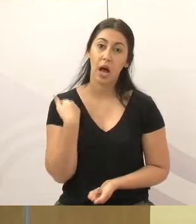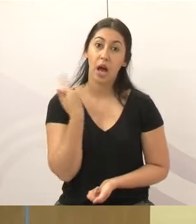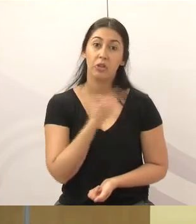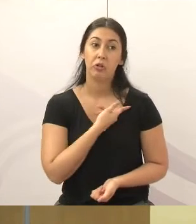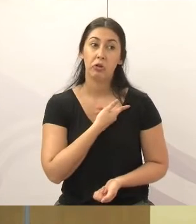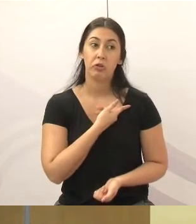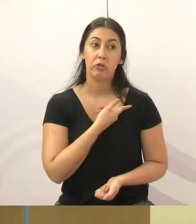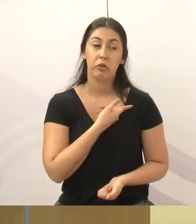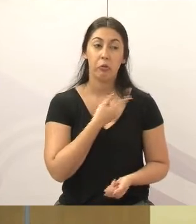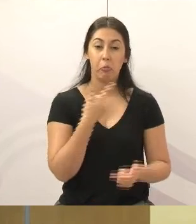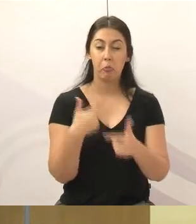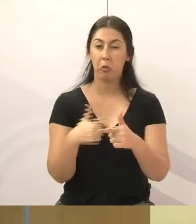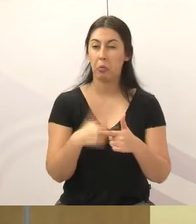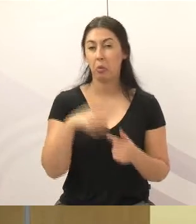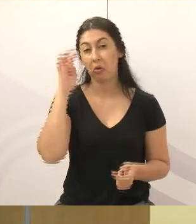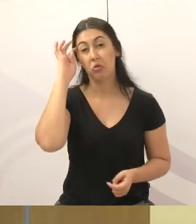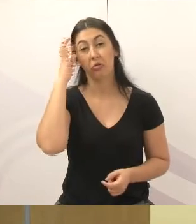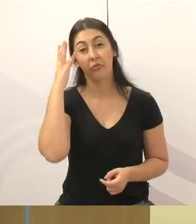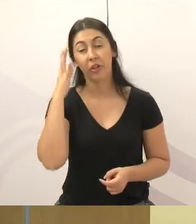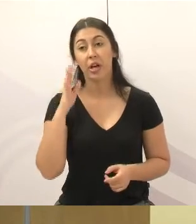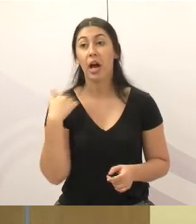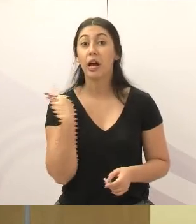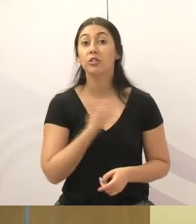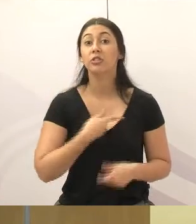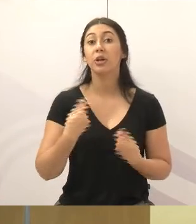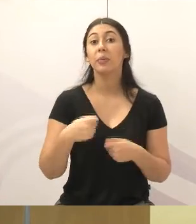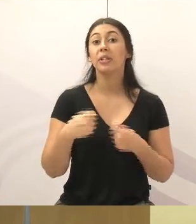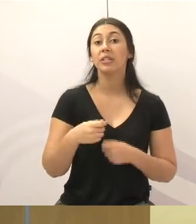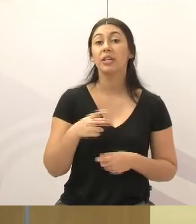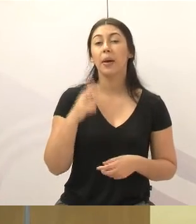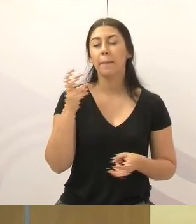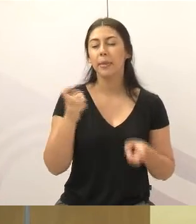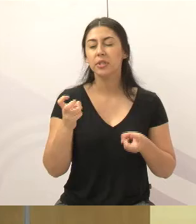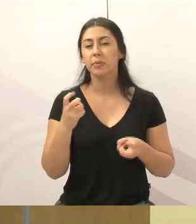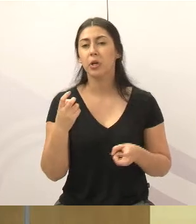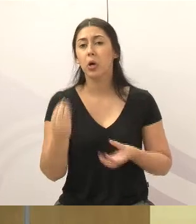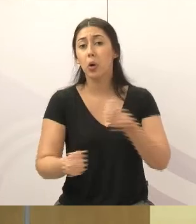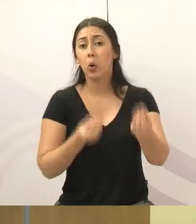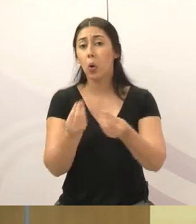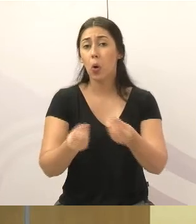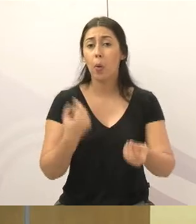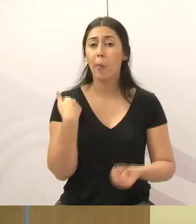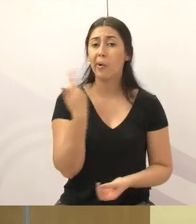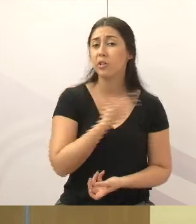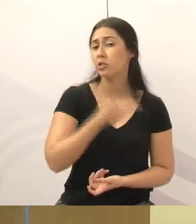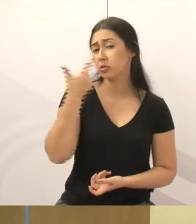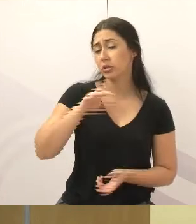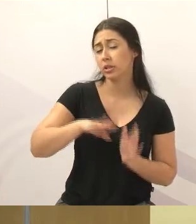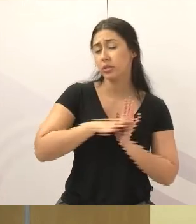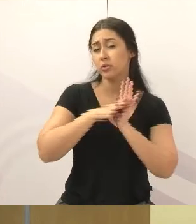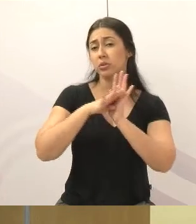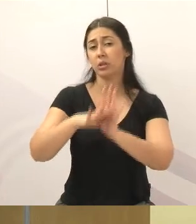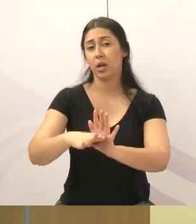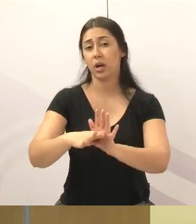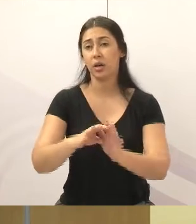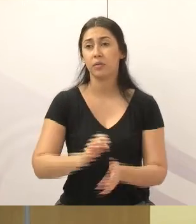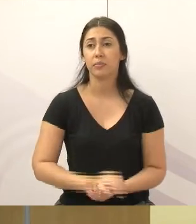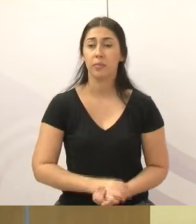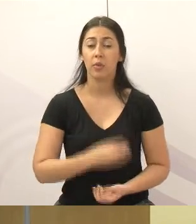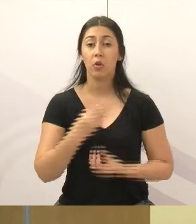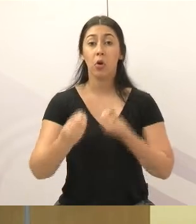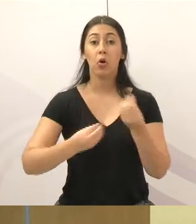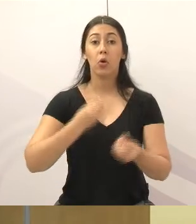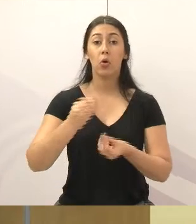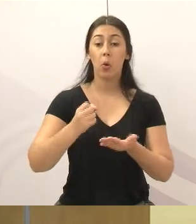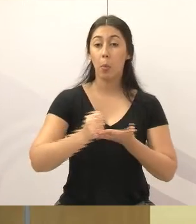pelo contrário. Eu acho que a gente tem que ver quais são as nossas atribuições de fazer para para estar dando